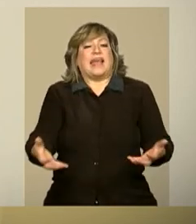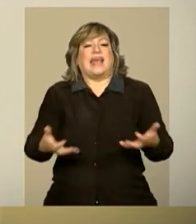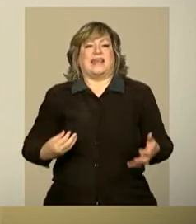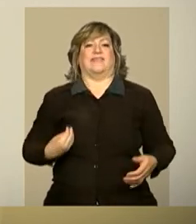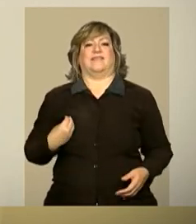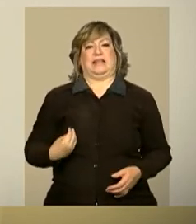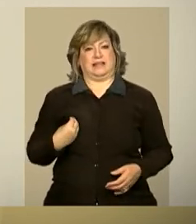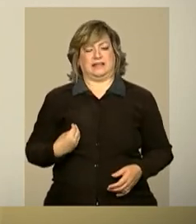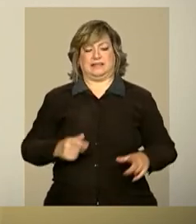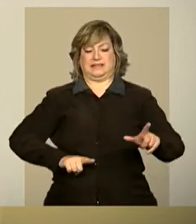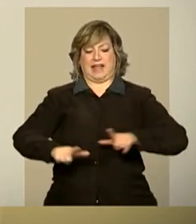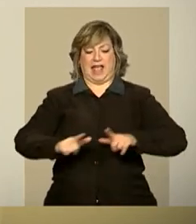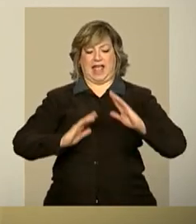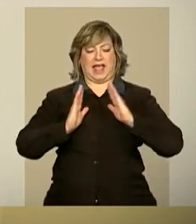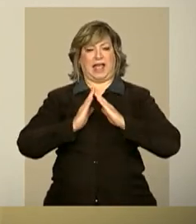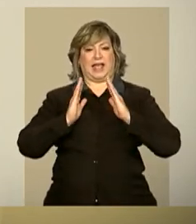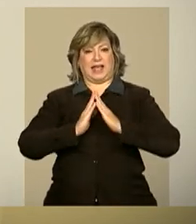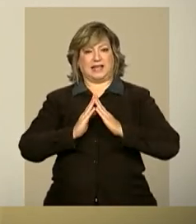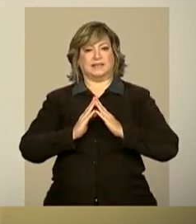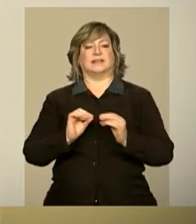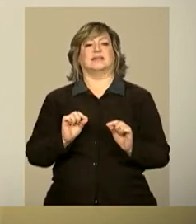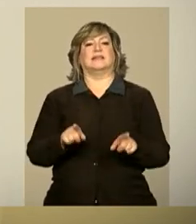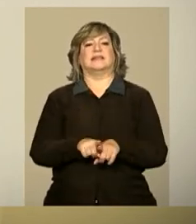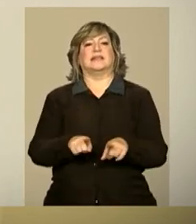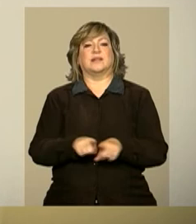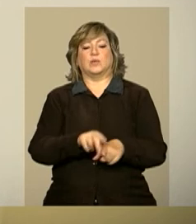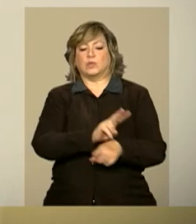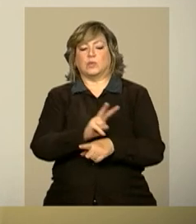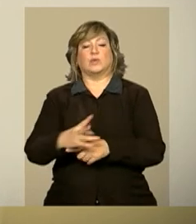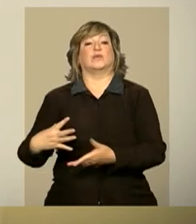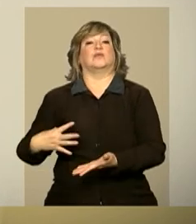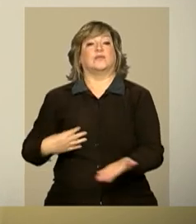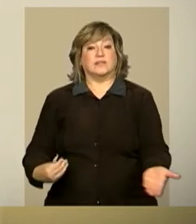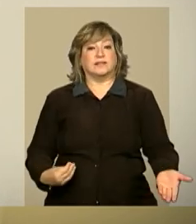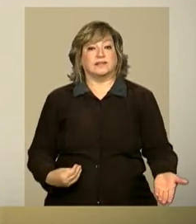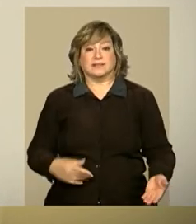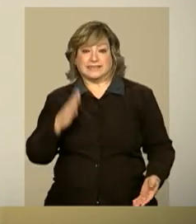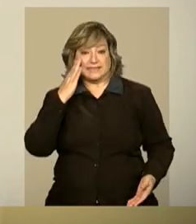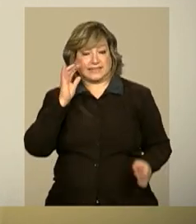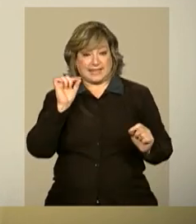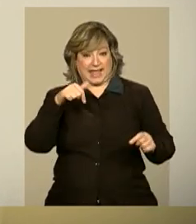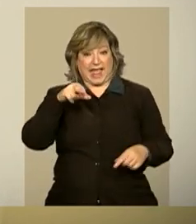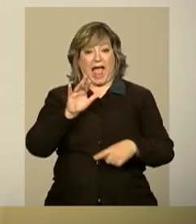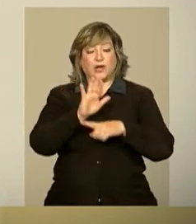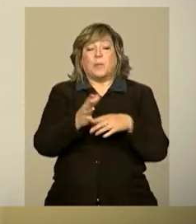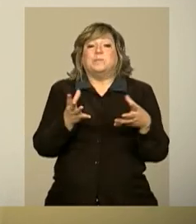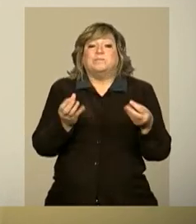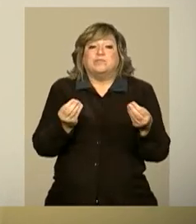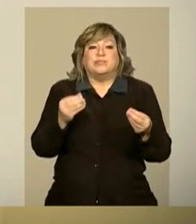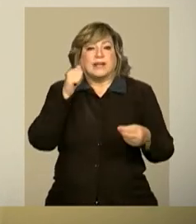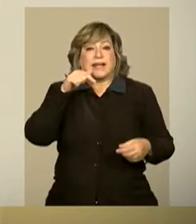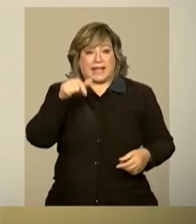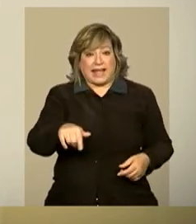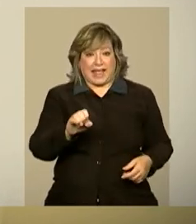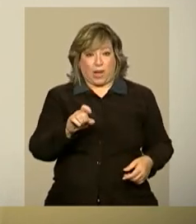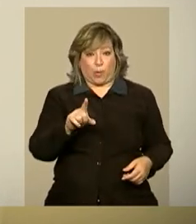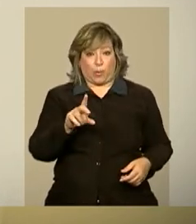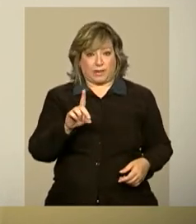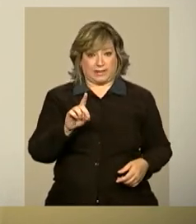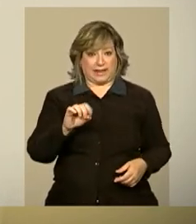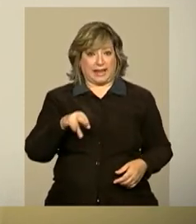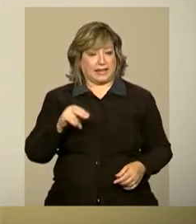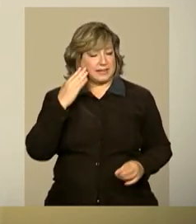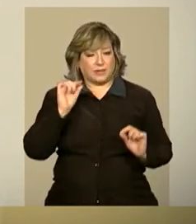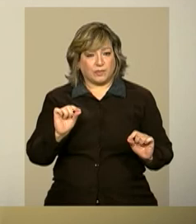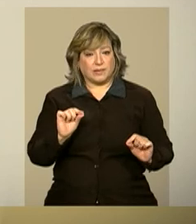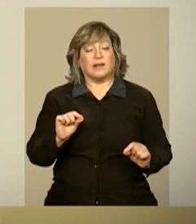queria da vida trabalhar em casa e ao mesmo tempo cuidar dos filhos sabe quem ajudou muito a dona odênia Luciano